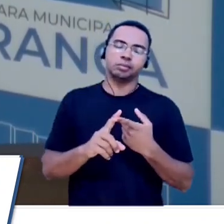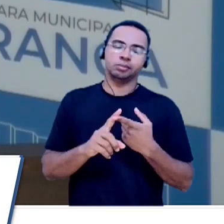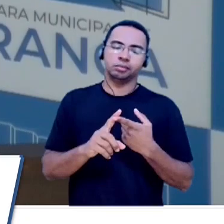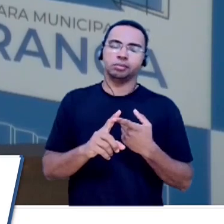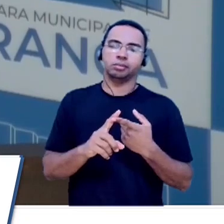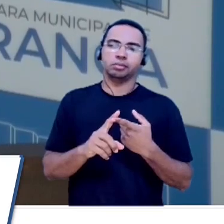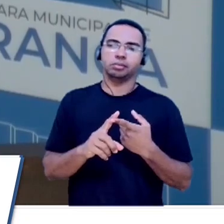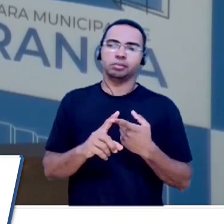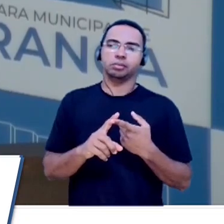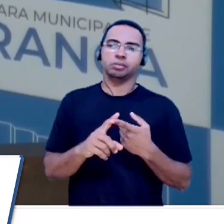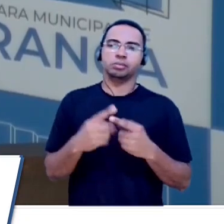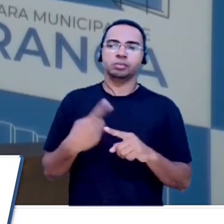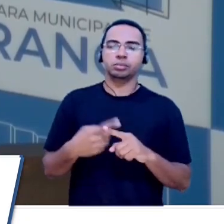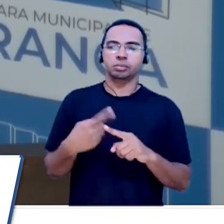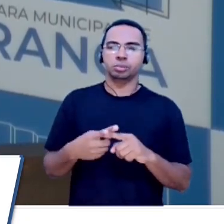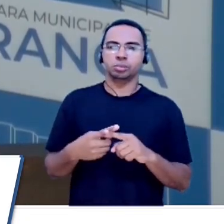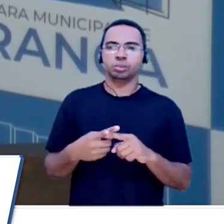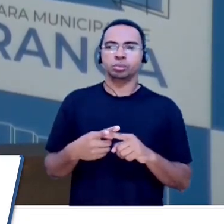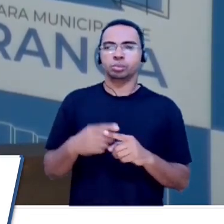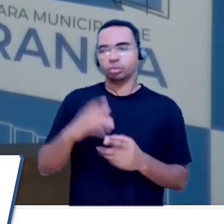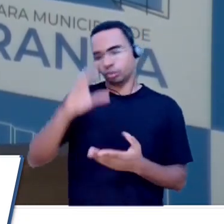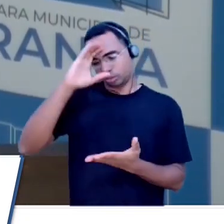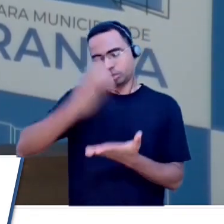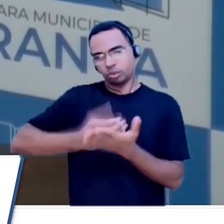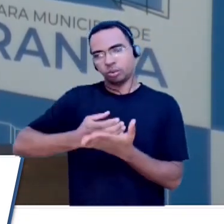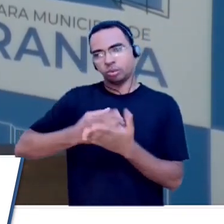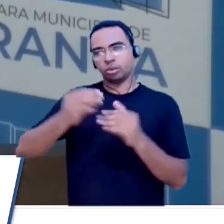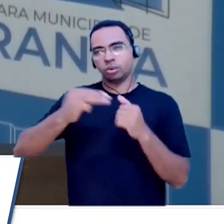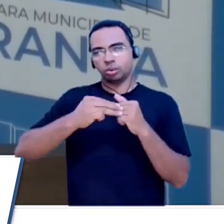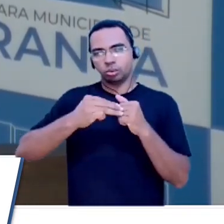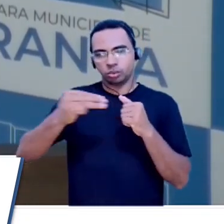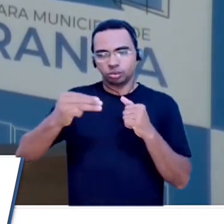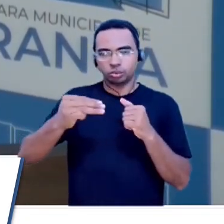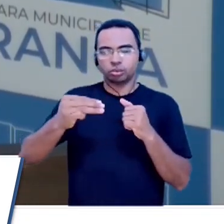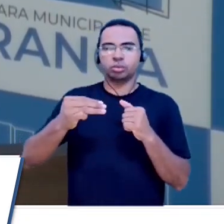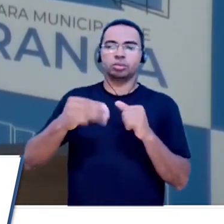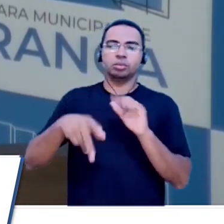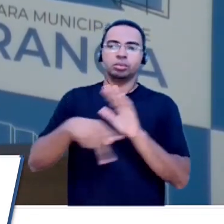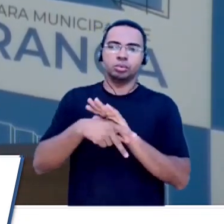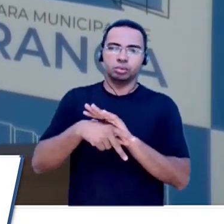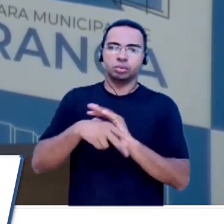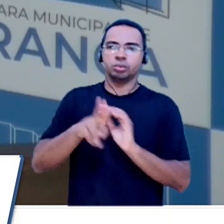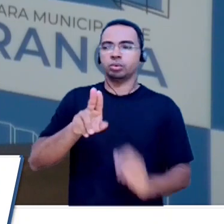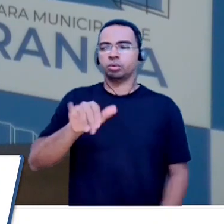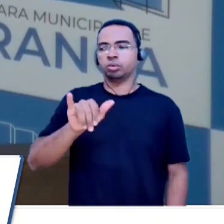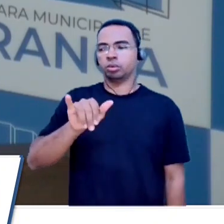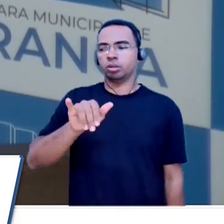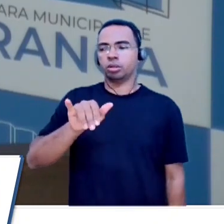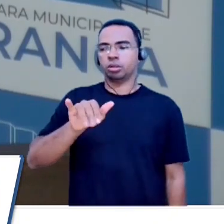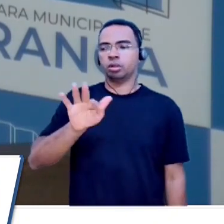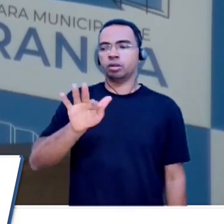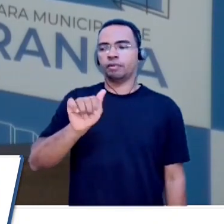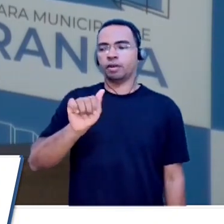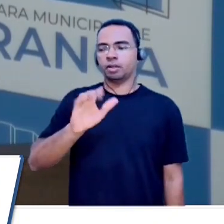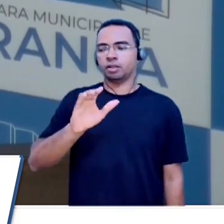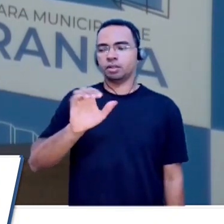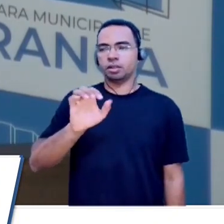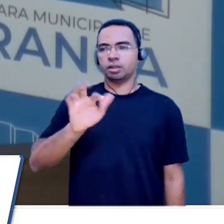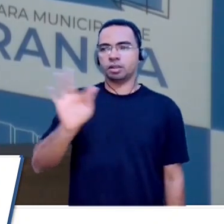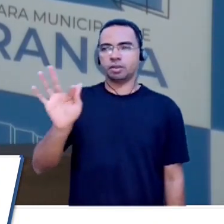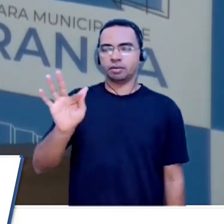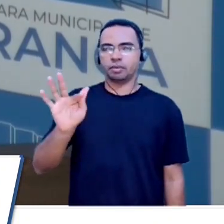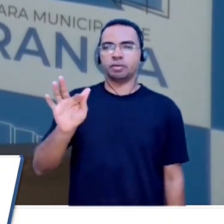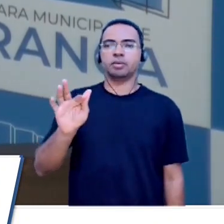sido uma dissertação de mestrado da Unifacef, autarquia municipal,